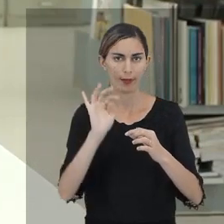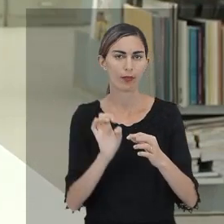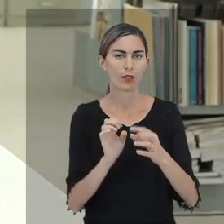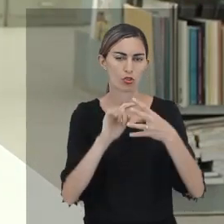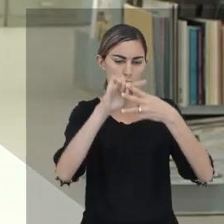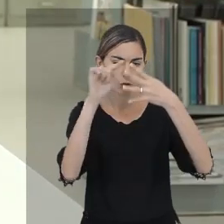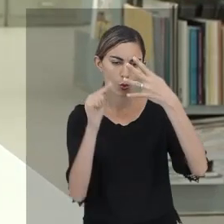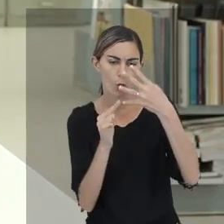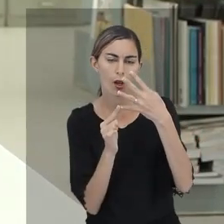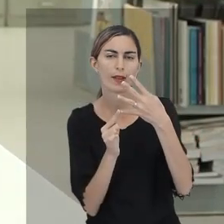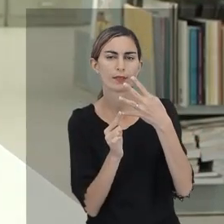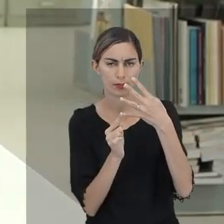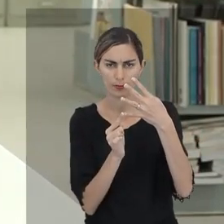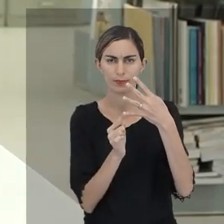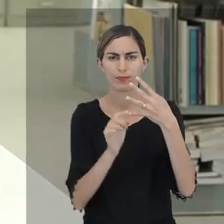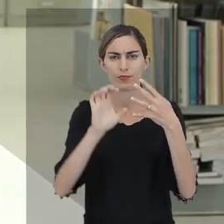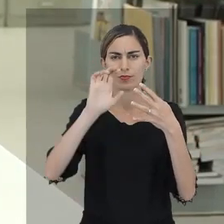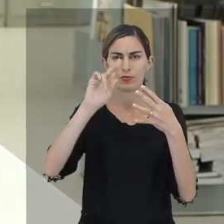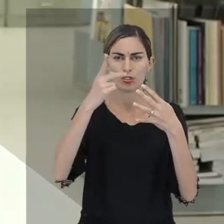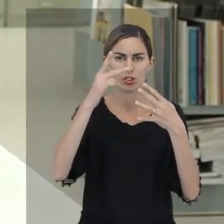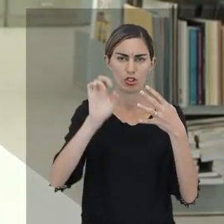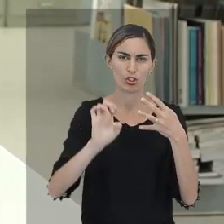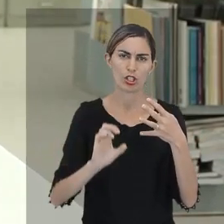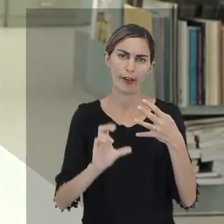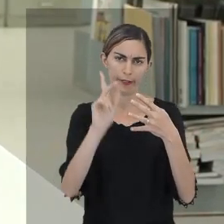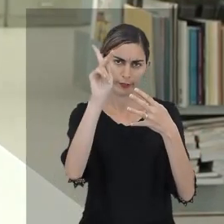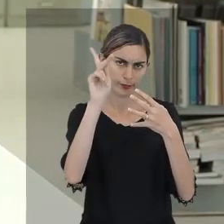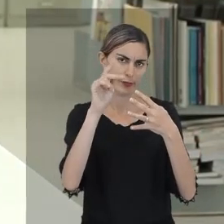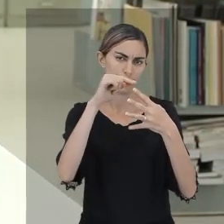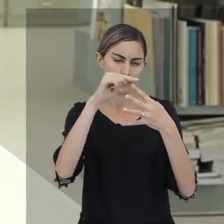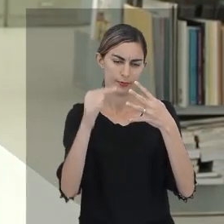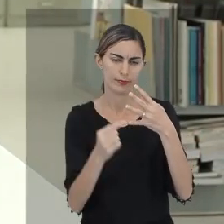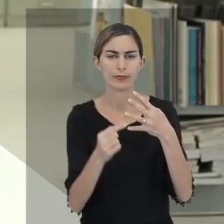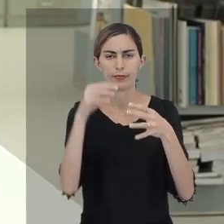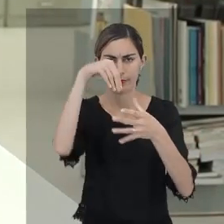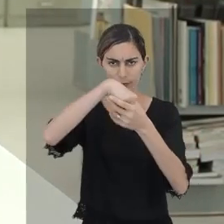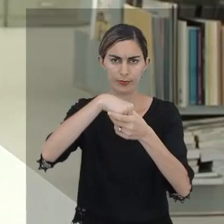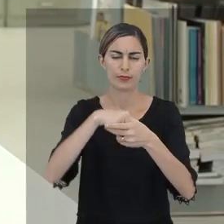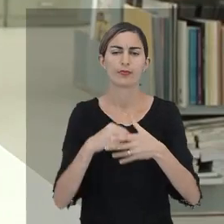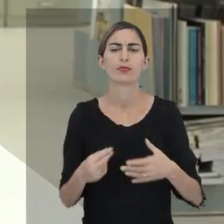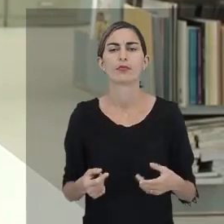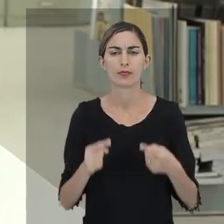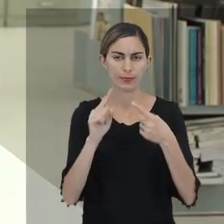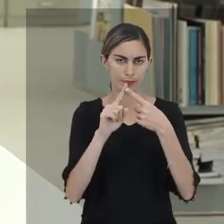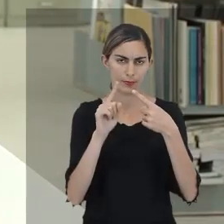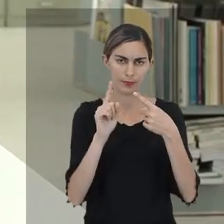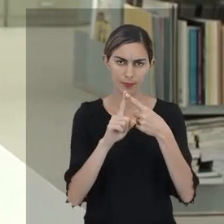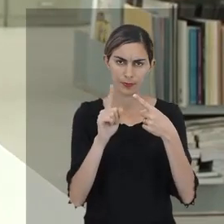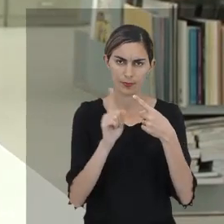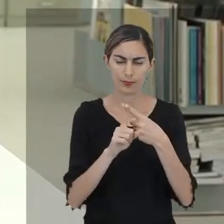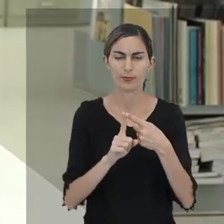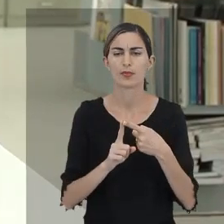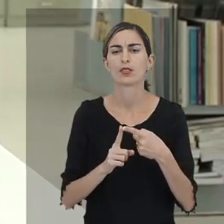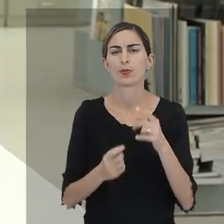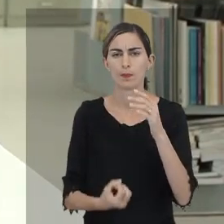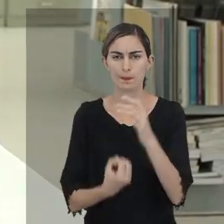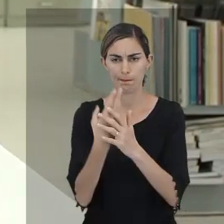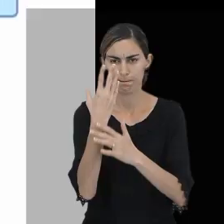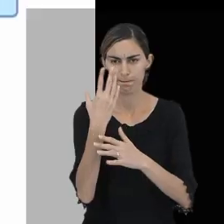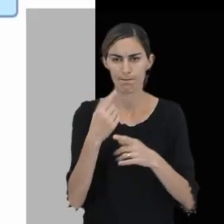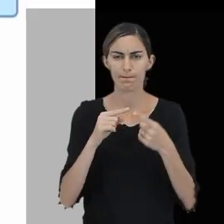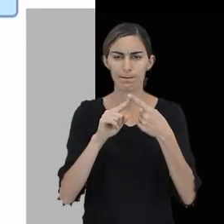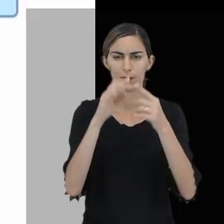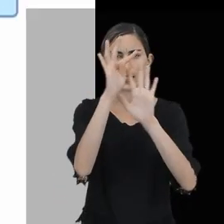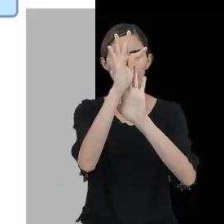gente colocou quatro cheques cheques boxe dentro dele então o primeiro cheque box vai aparecer com um